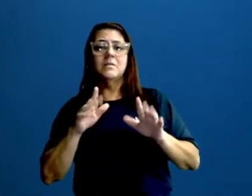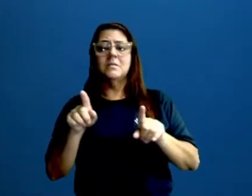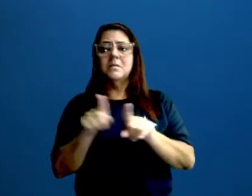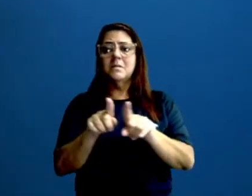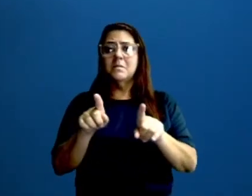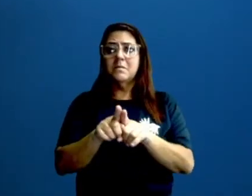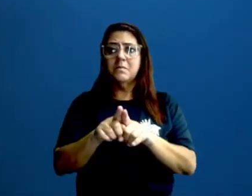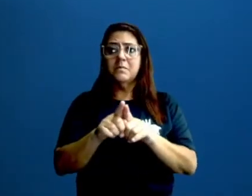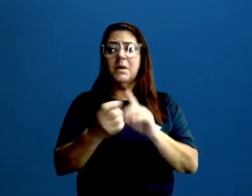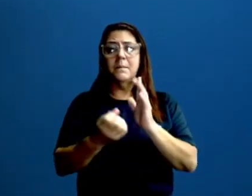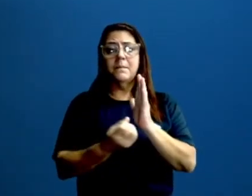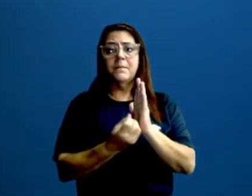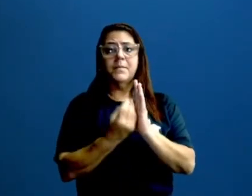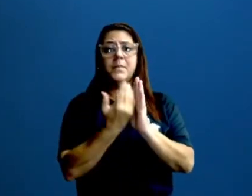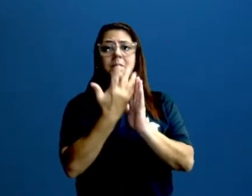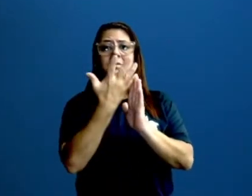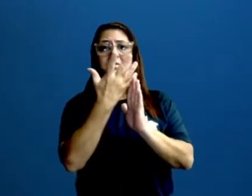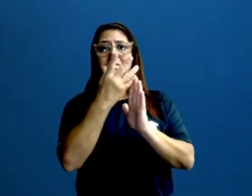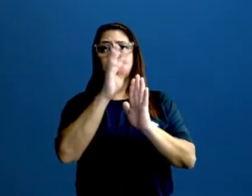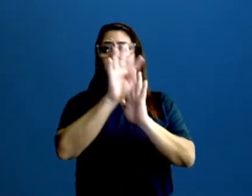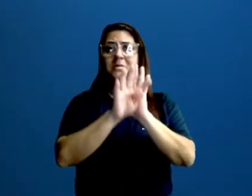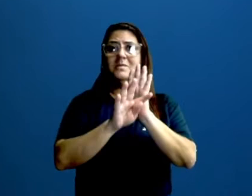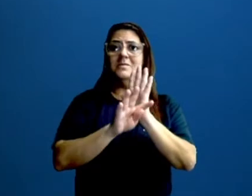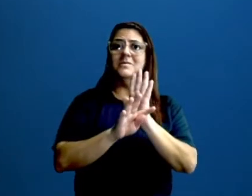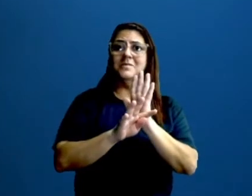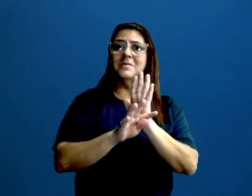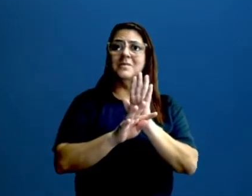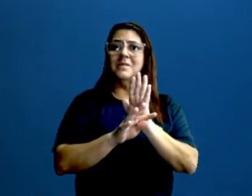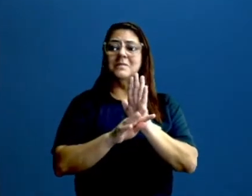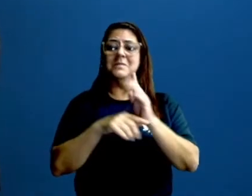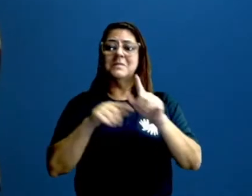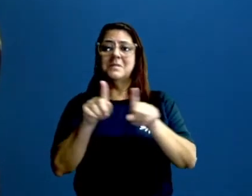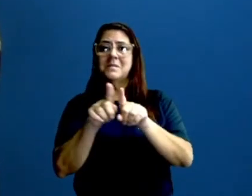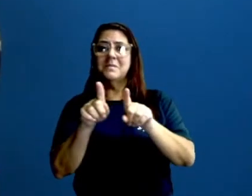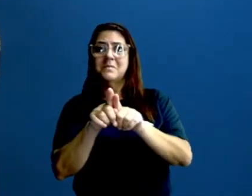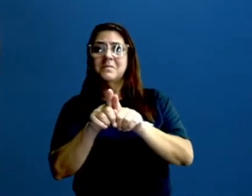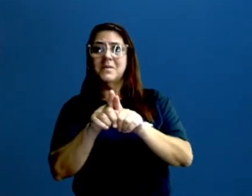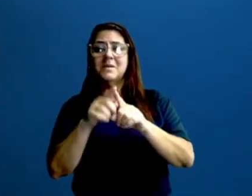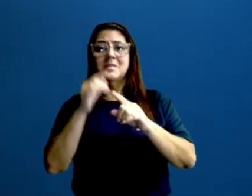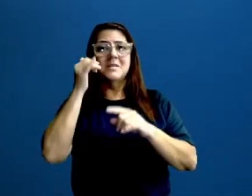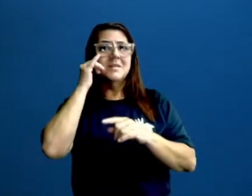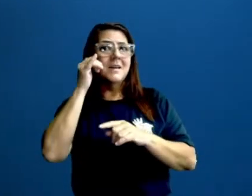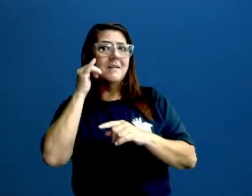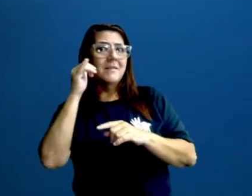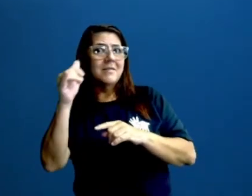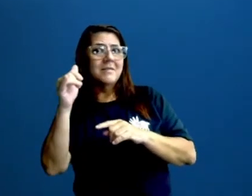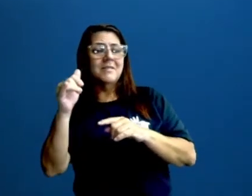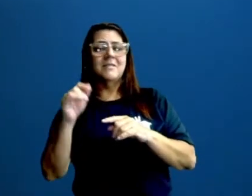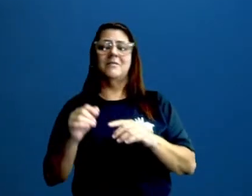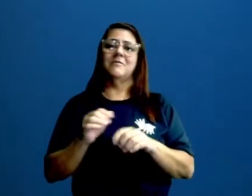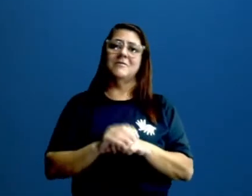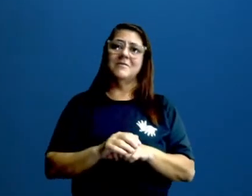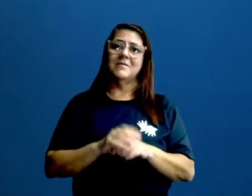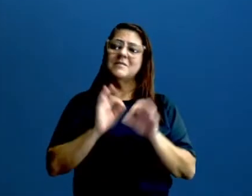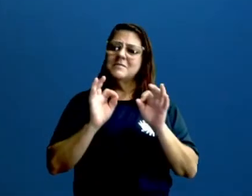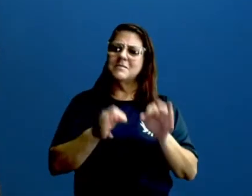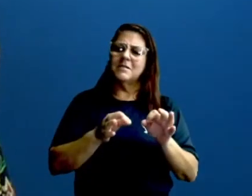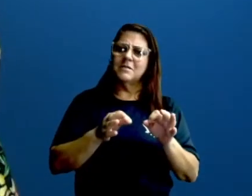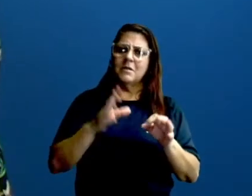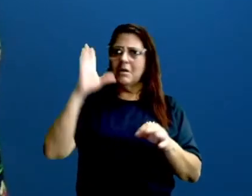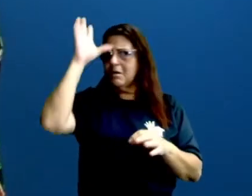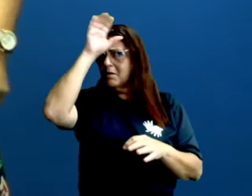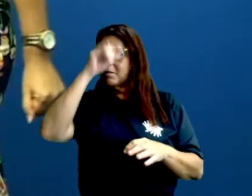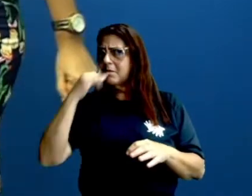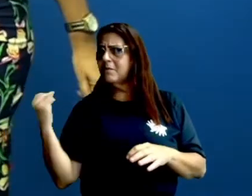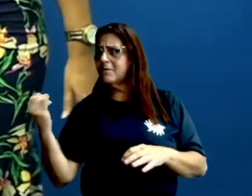sua produção textual, principalmente a sua produção de narrativas, tá certo? Então, assim, é muito relevante a gente